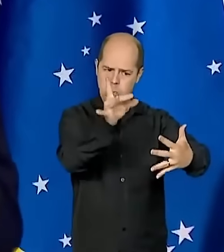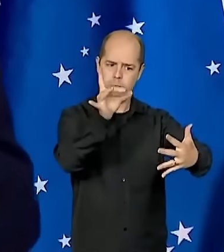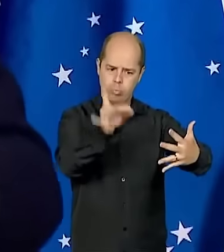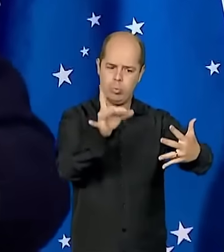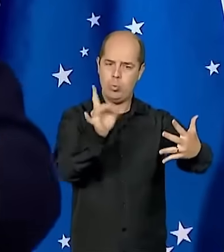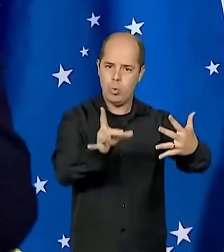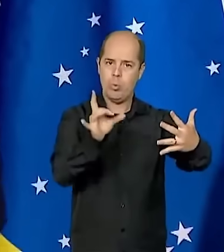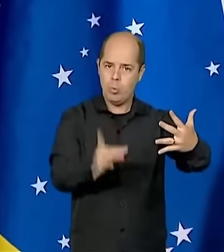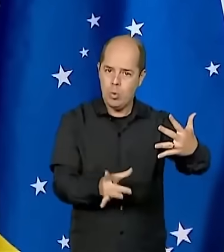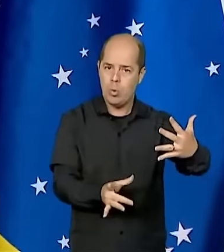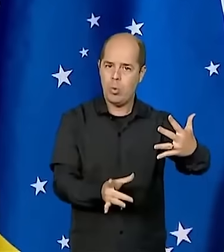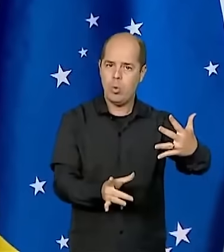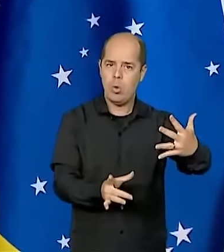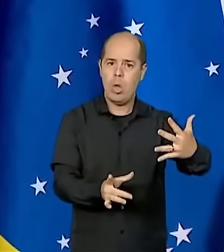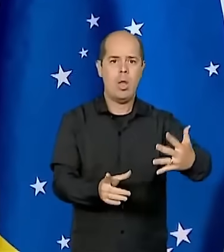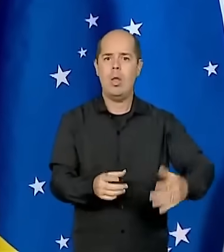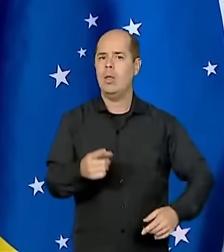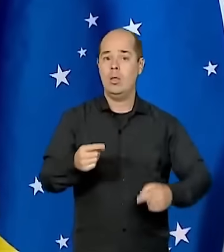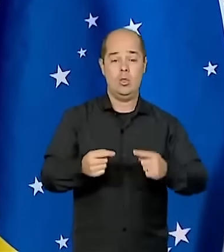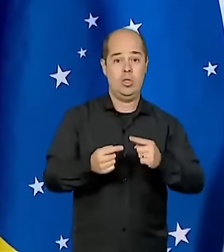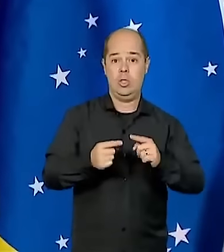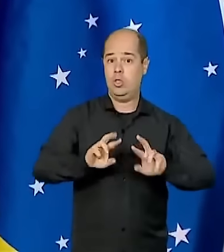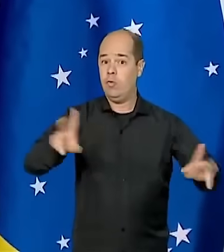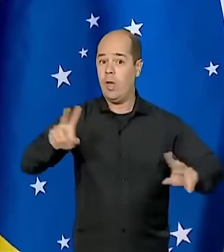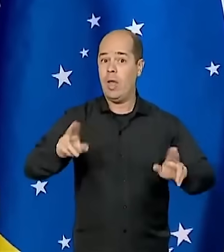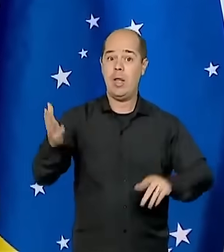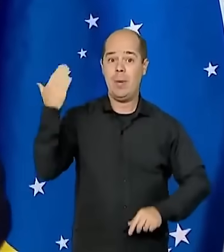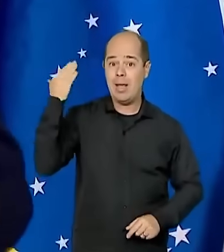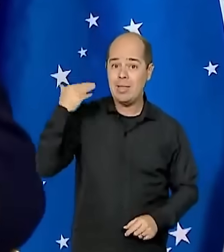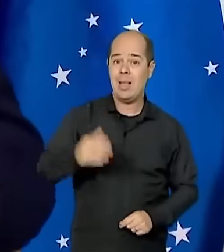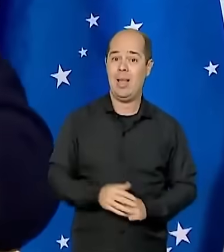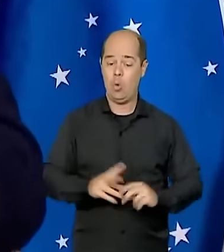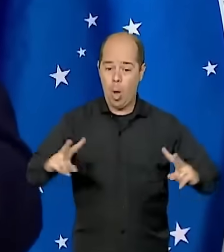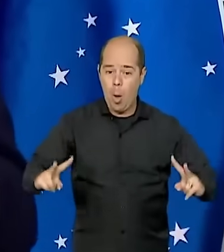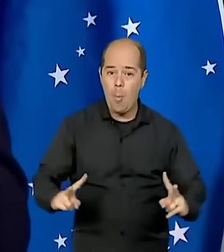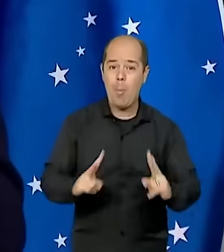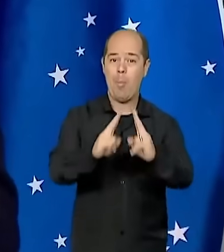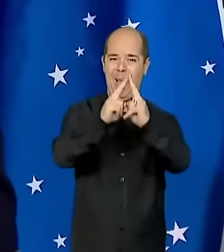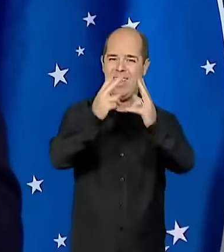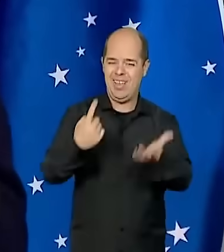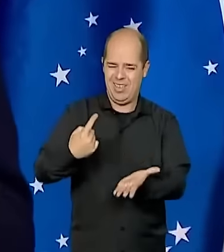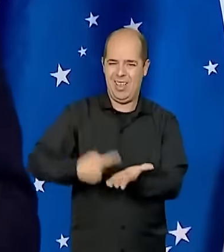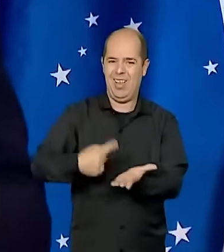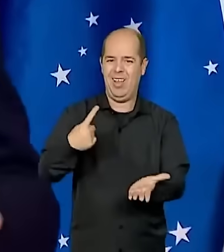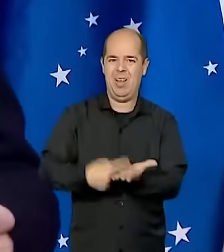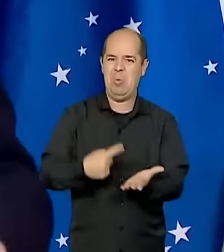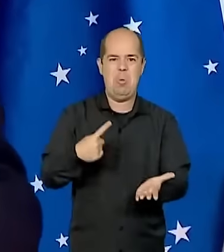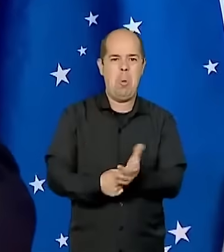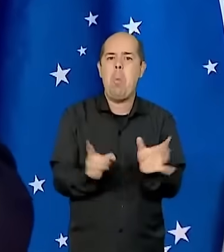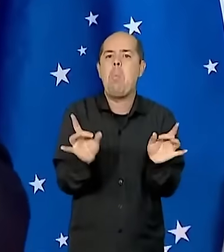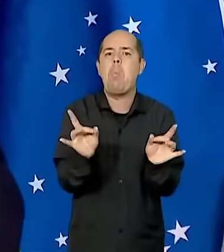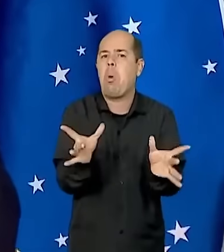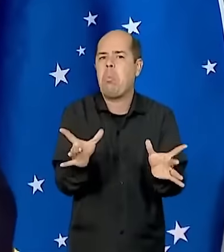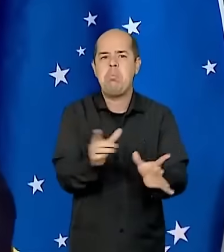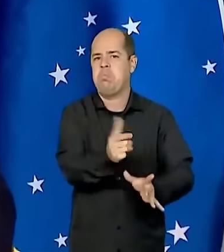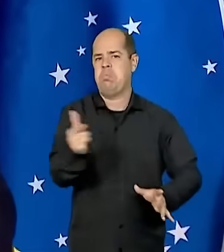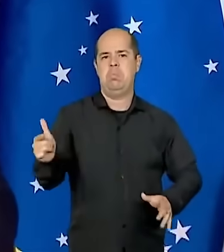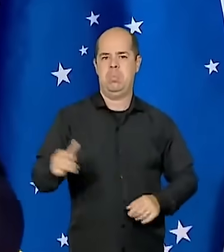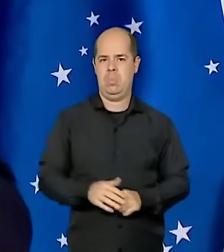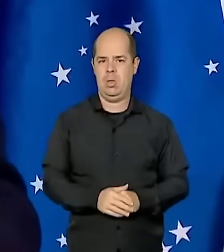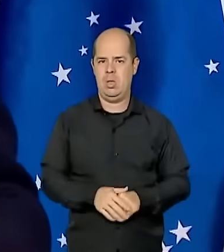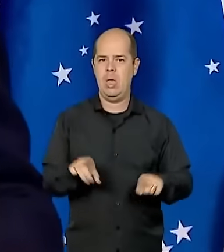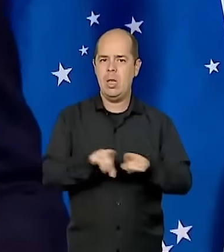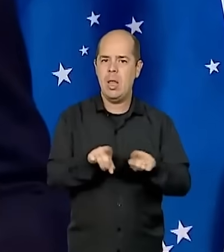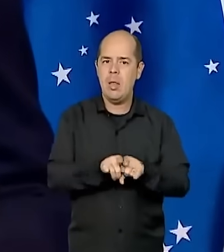foi assumido, nos acordos de Paris, que até hoje não foi assumido, e eu espero que as decisões de Dubai sejam